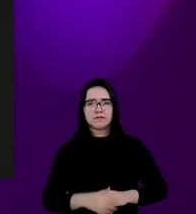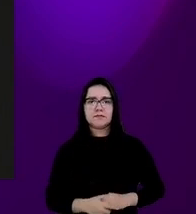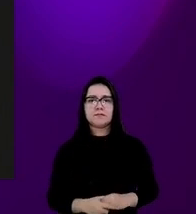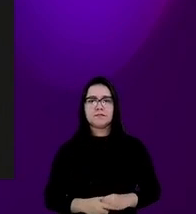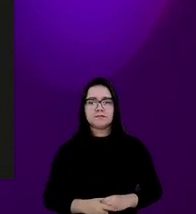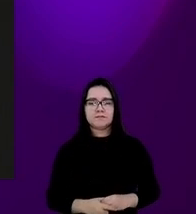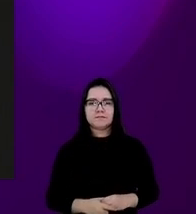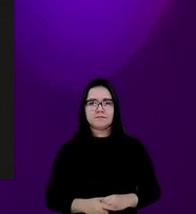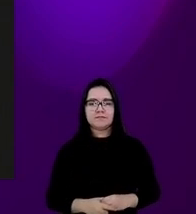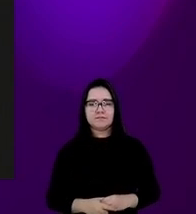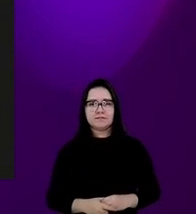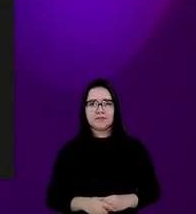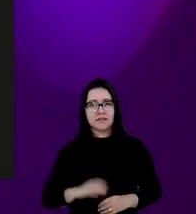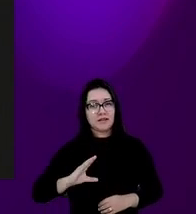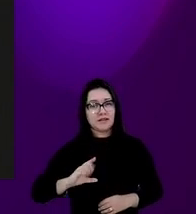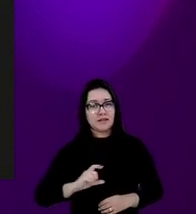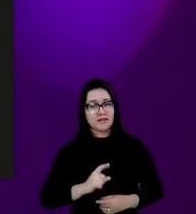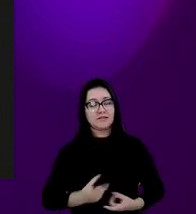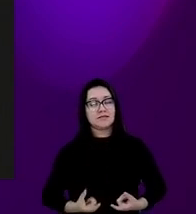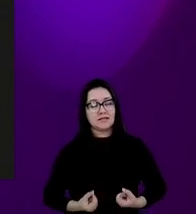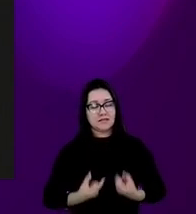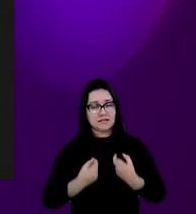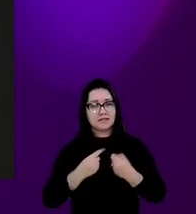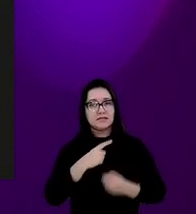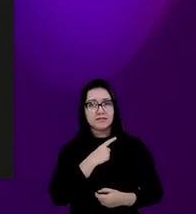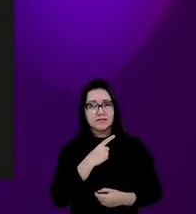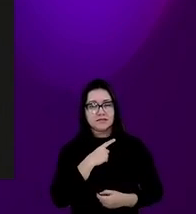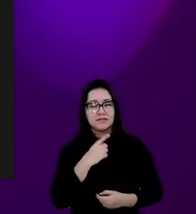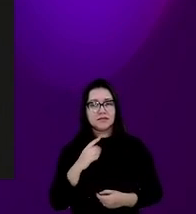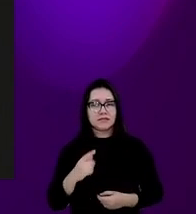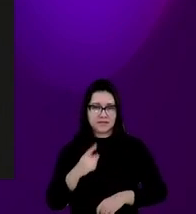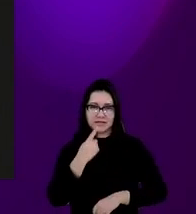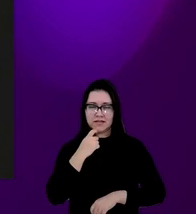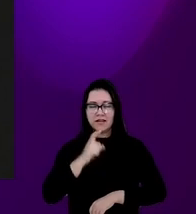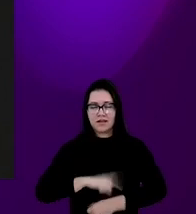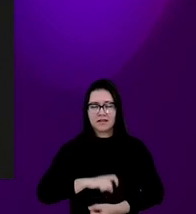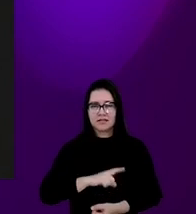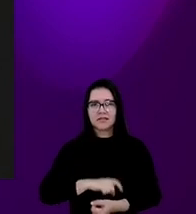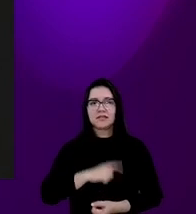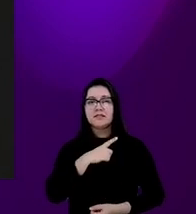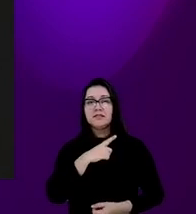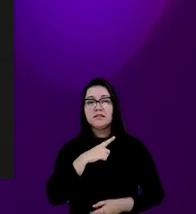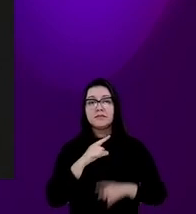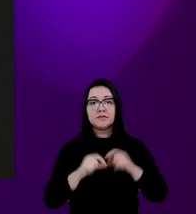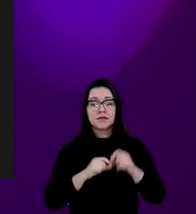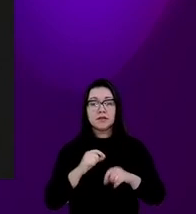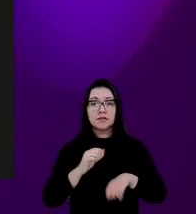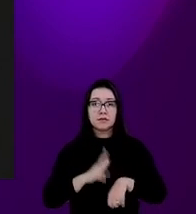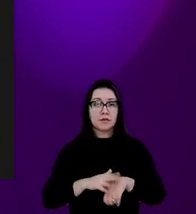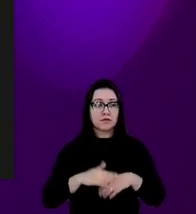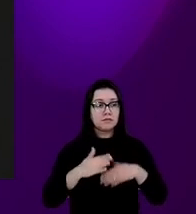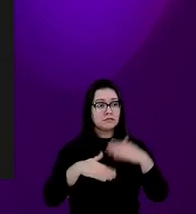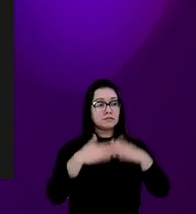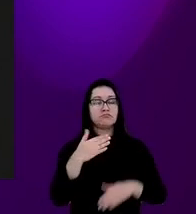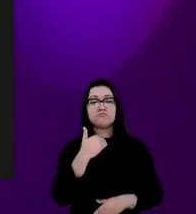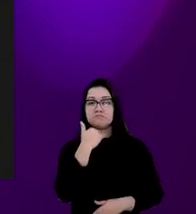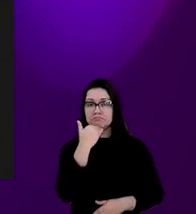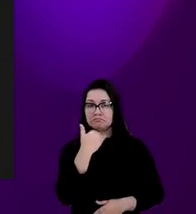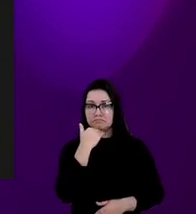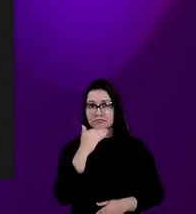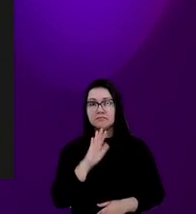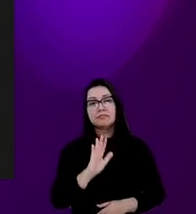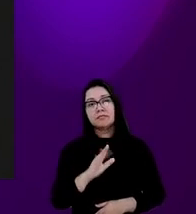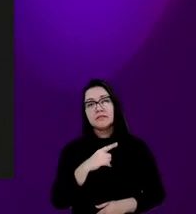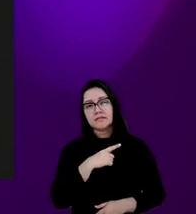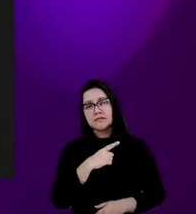adenoleucodistrofia, e que a gente sabia que pacientes que tinham doença avançada, aquilo não ia adiantar nada. Mas havia